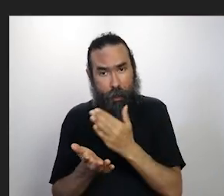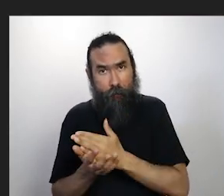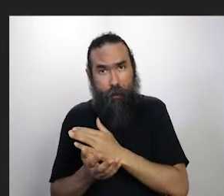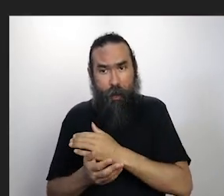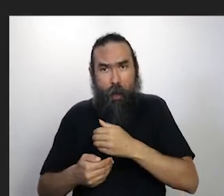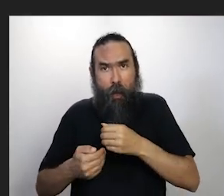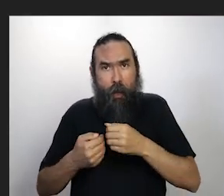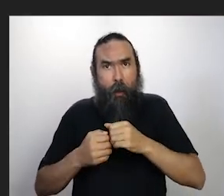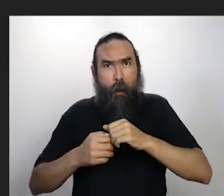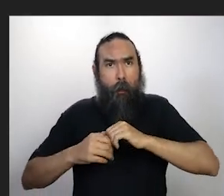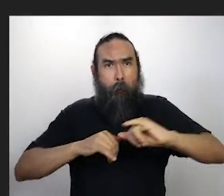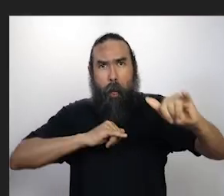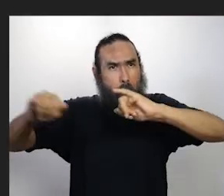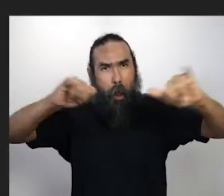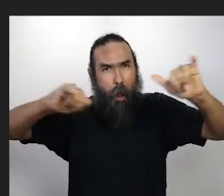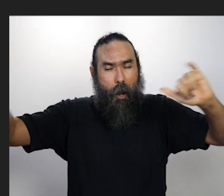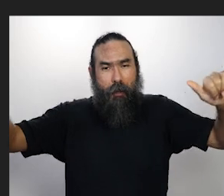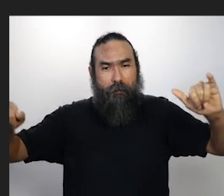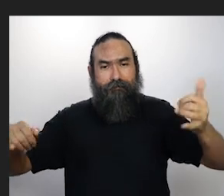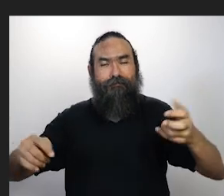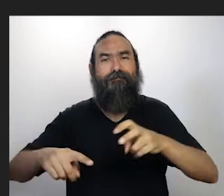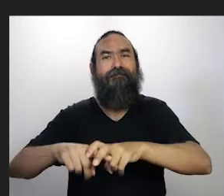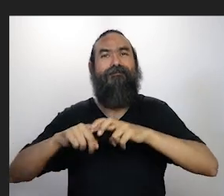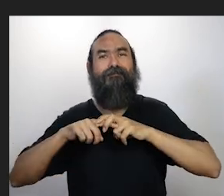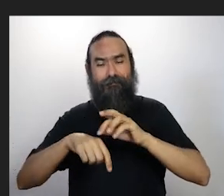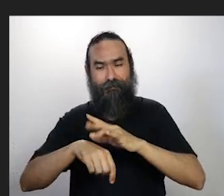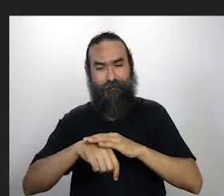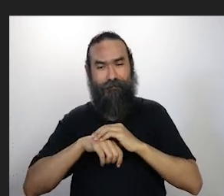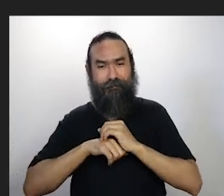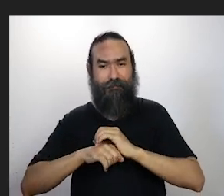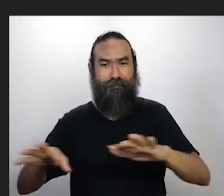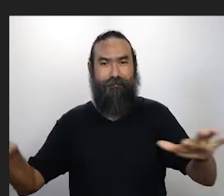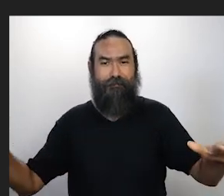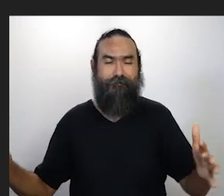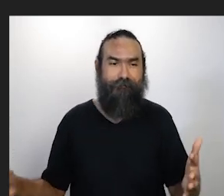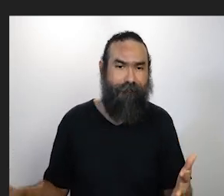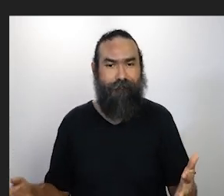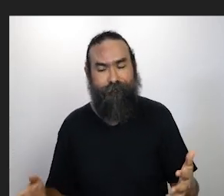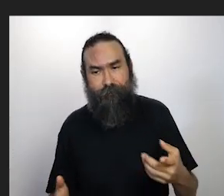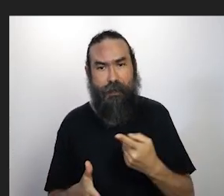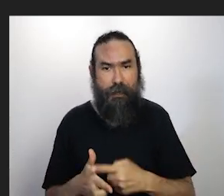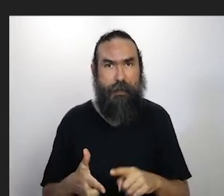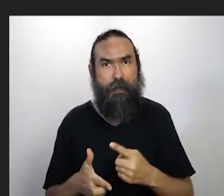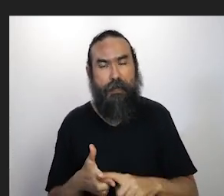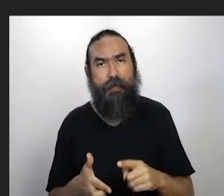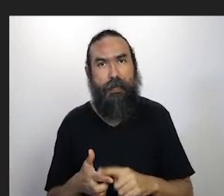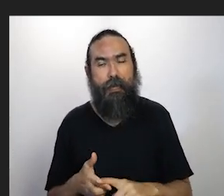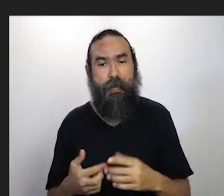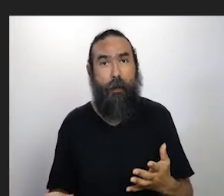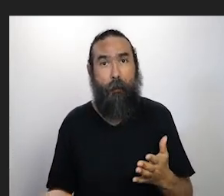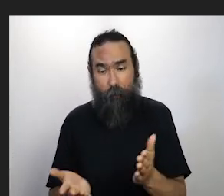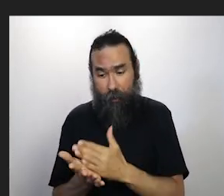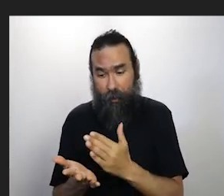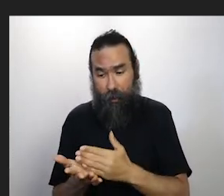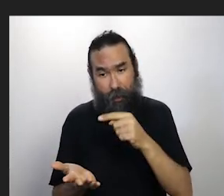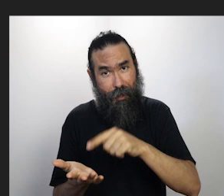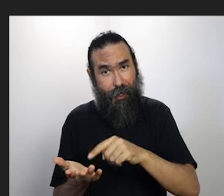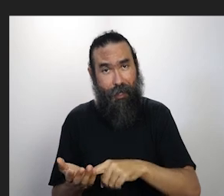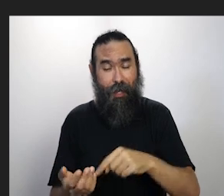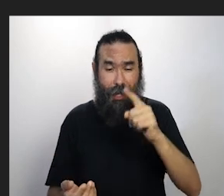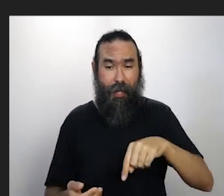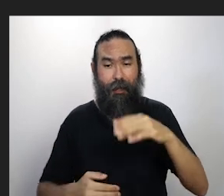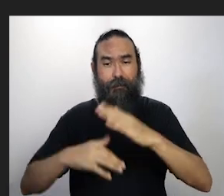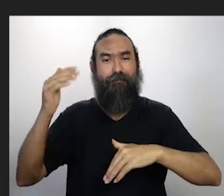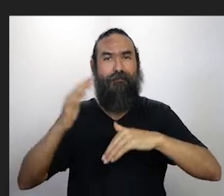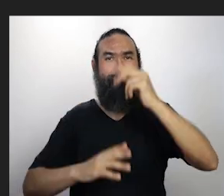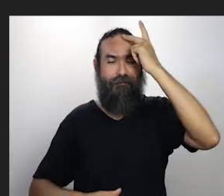coisas mudaram, né? O cenário mudou um pouco. Até agradeço, aceito sugestões de como... Porque é uma publicação independente, né?